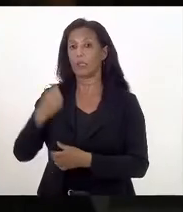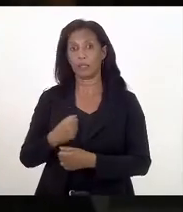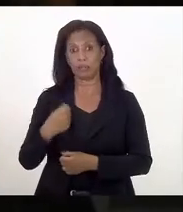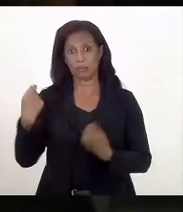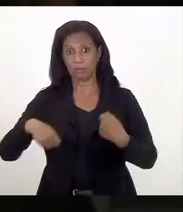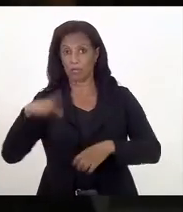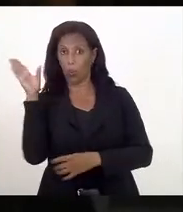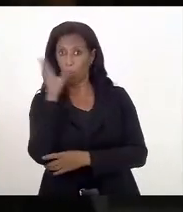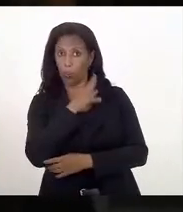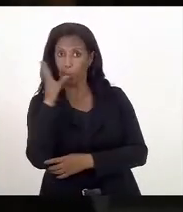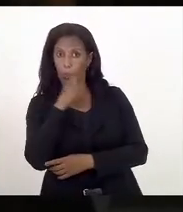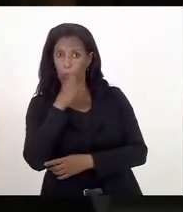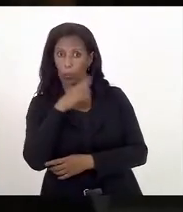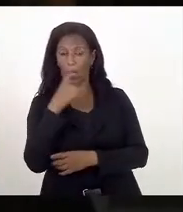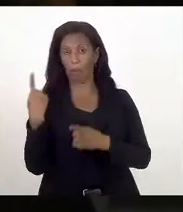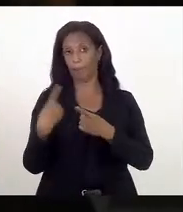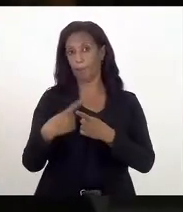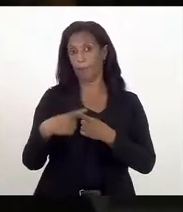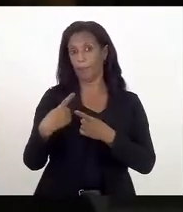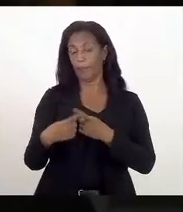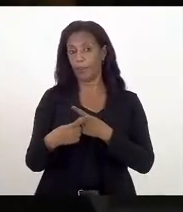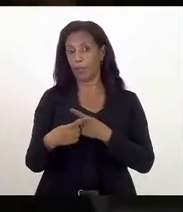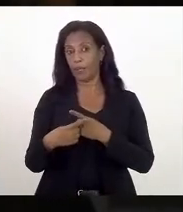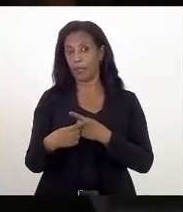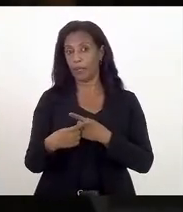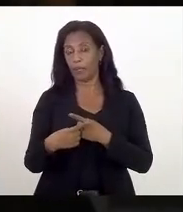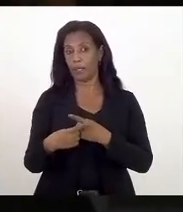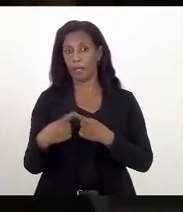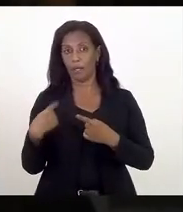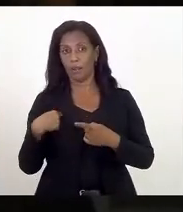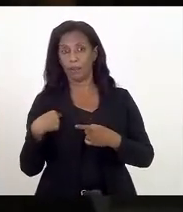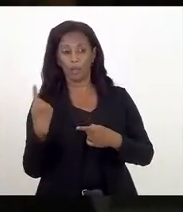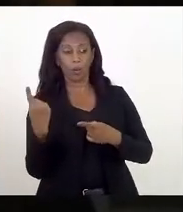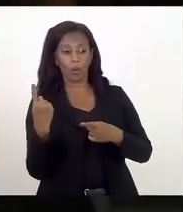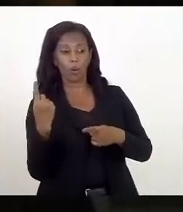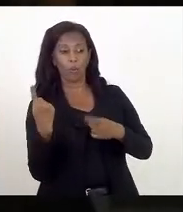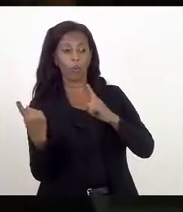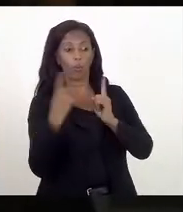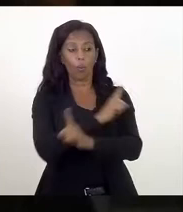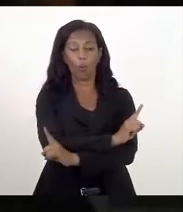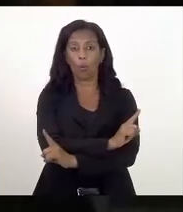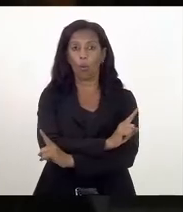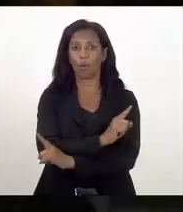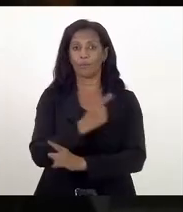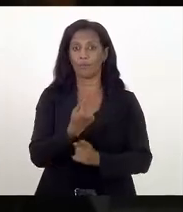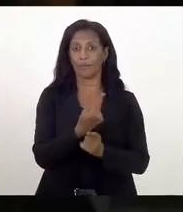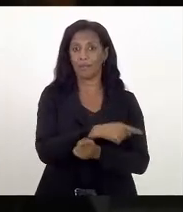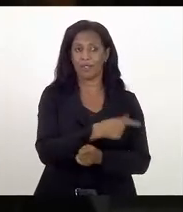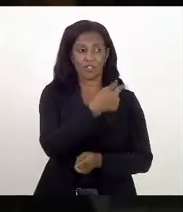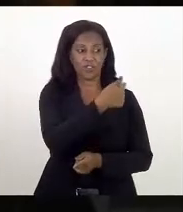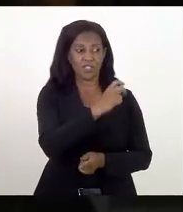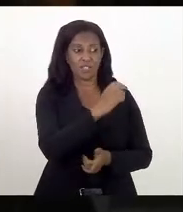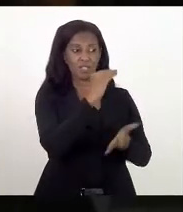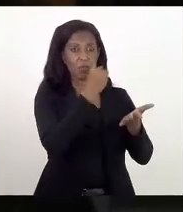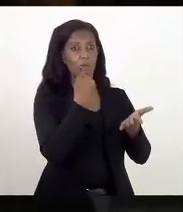para que as suas demandas cheguem, porque o regime já disse que não existe contrapartida para atender os 25 pedidos.